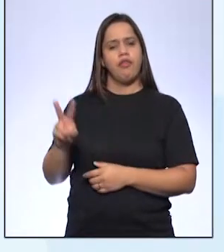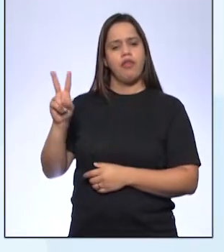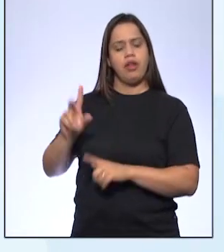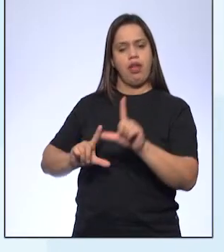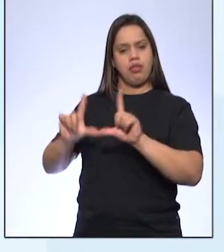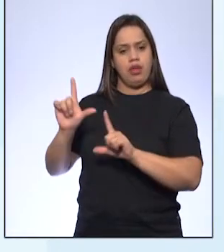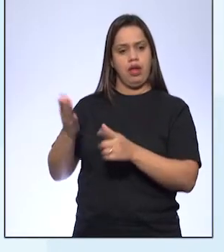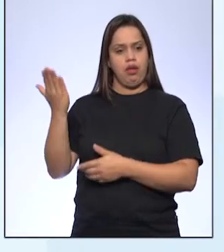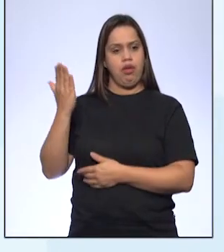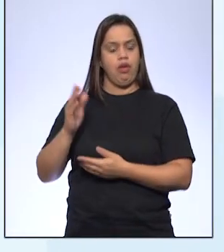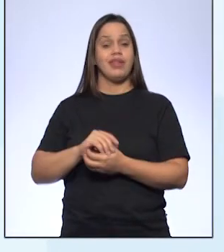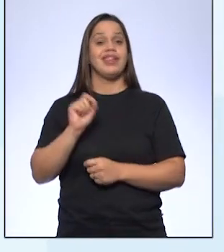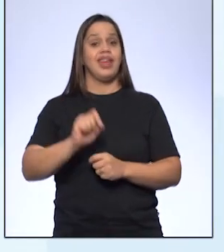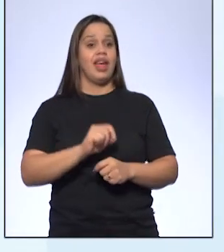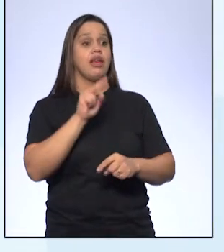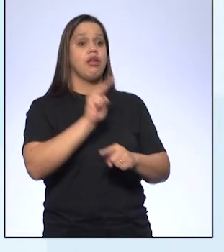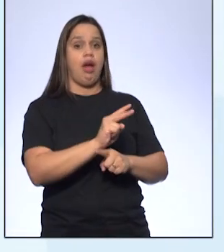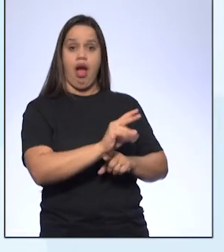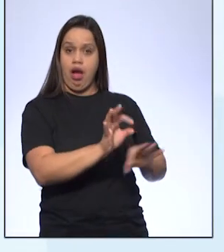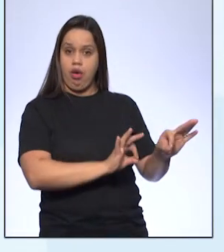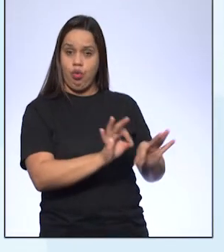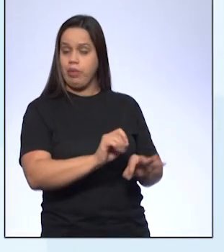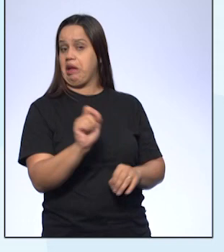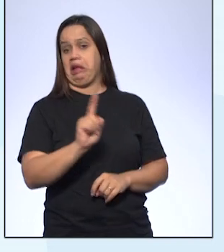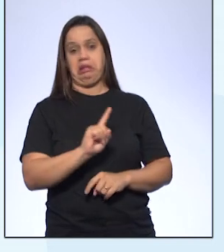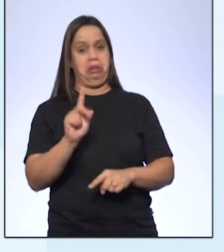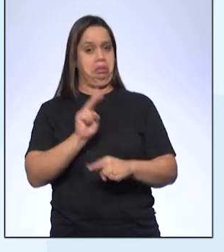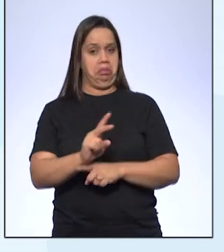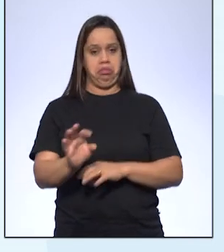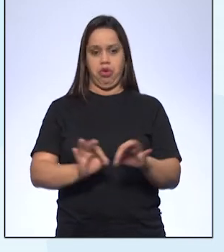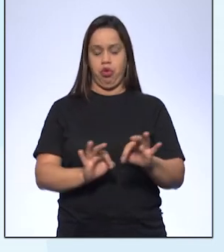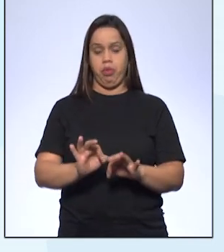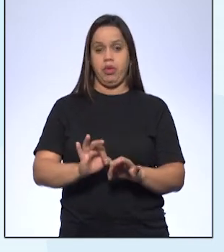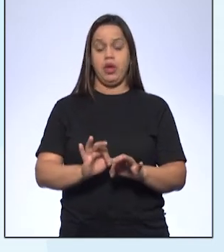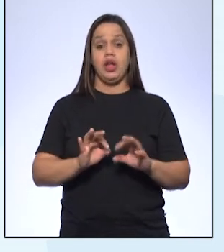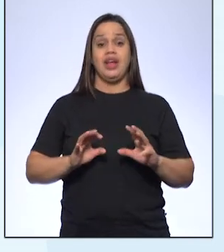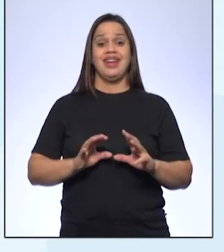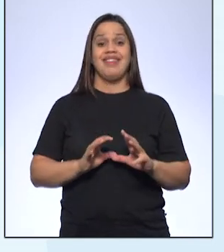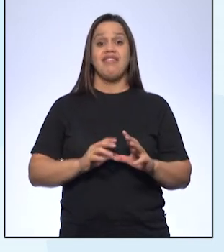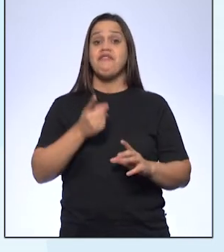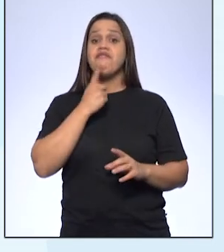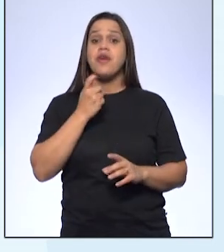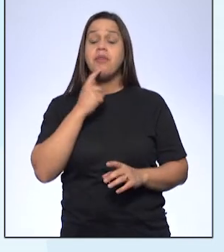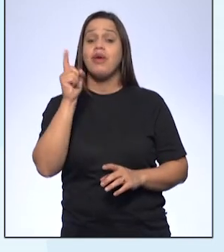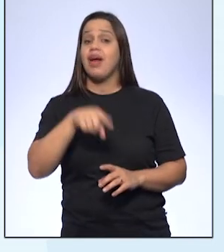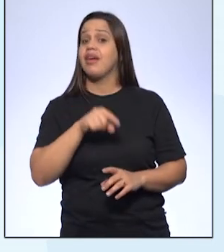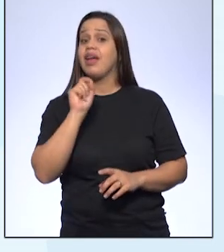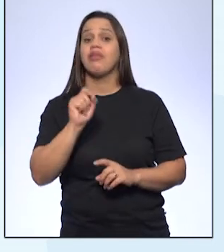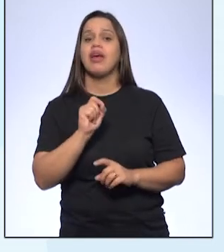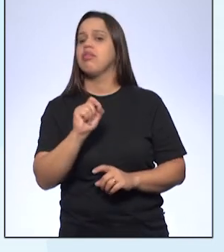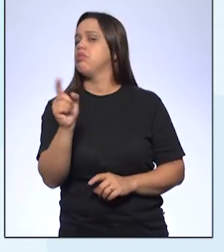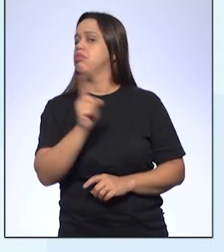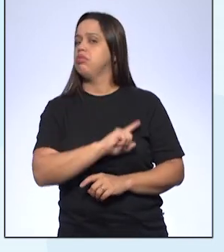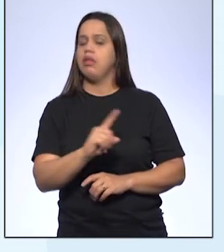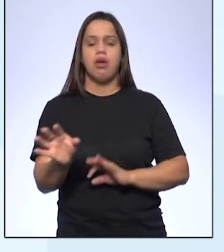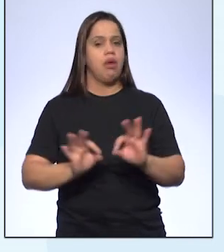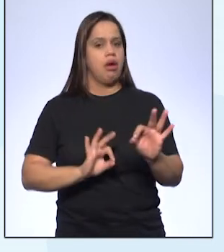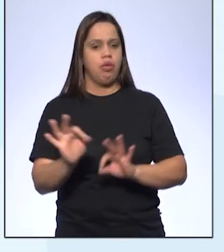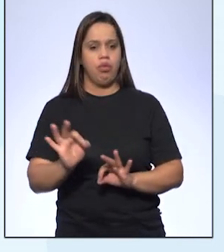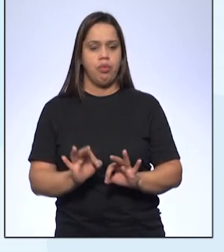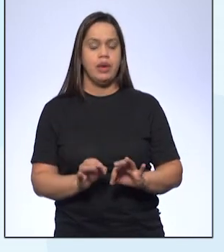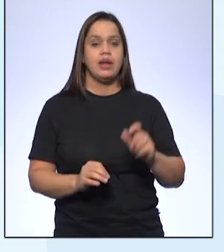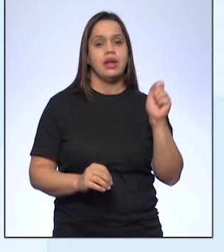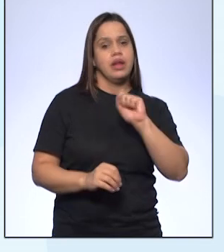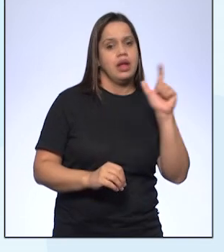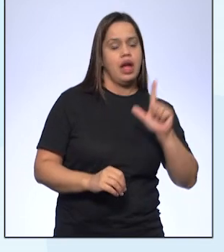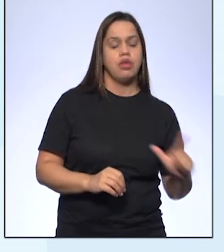arruma e quem não arruma. Eu mantive ali em todas. Em vermelho é quem não arruma. Em azul é quem arruma o quarto.